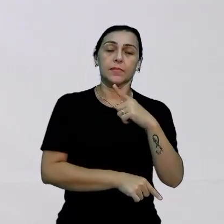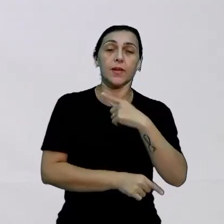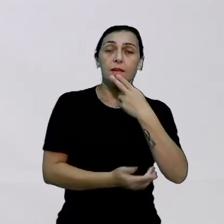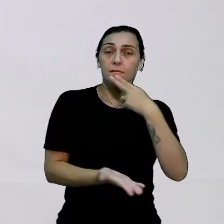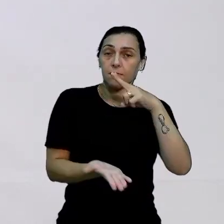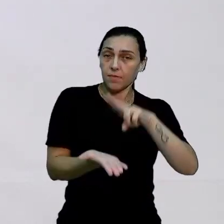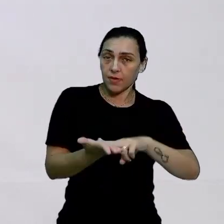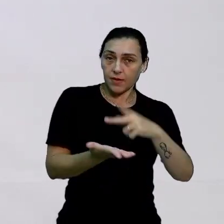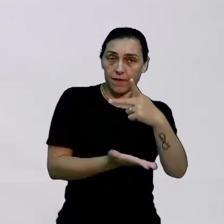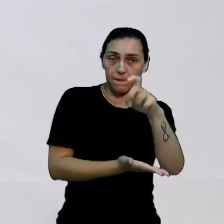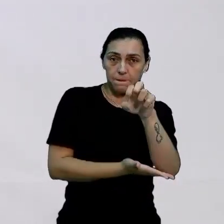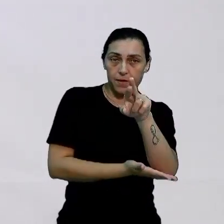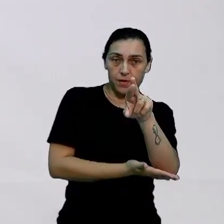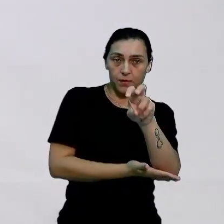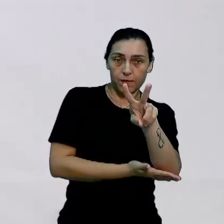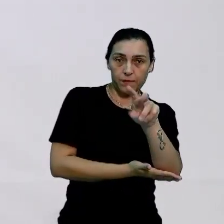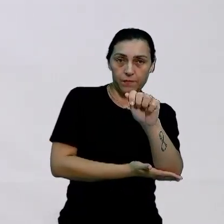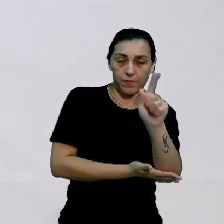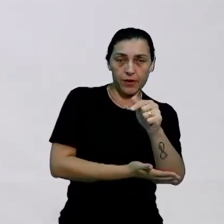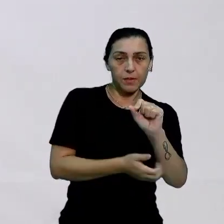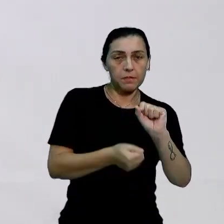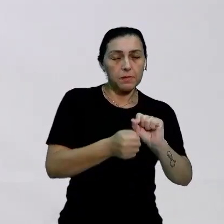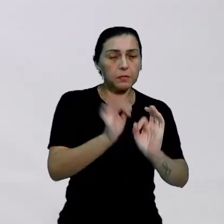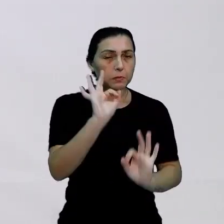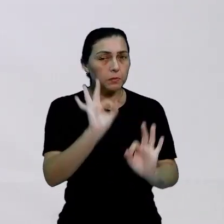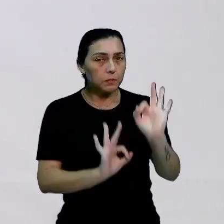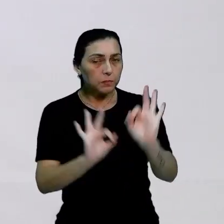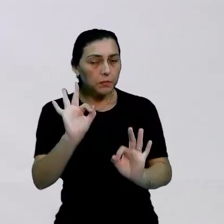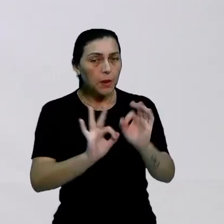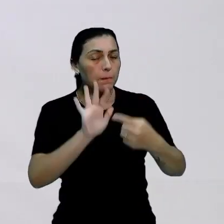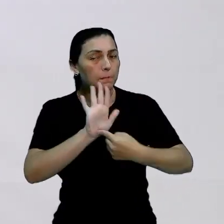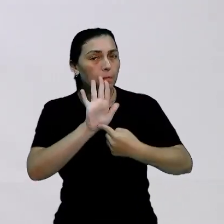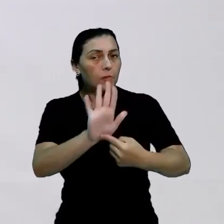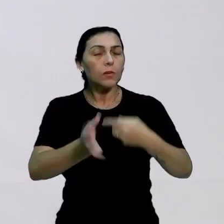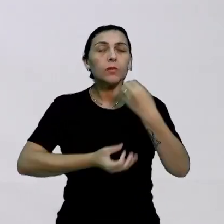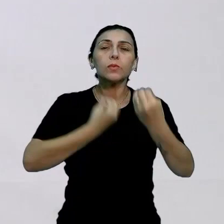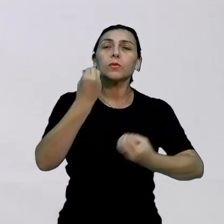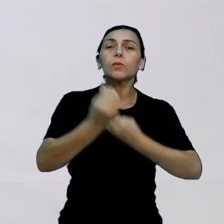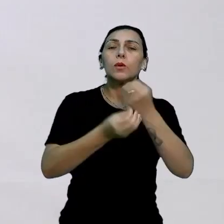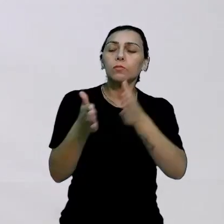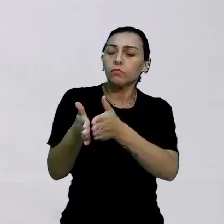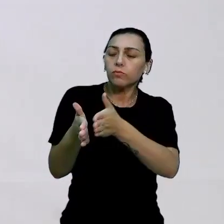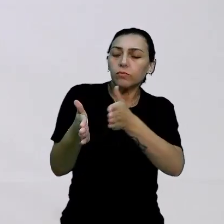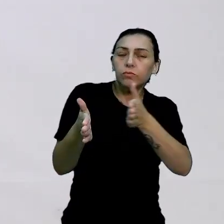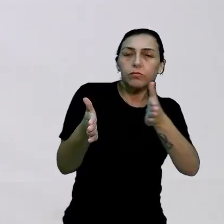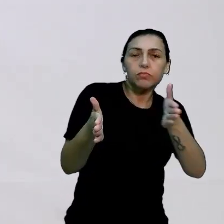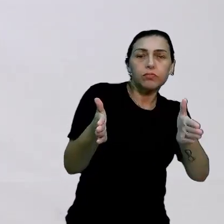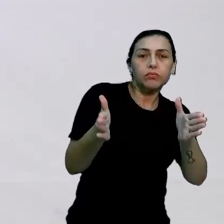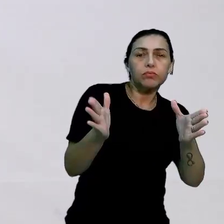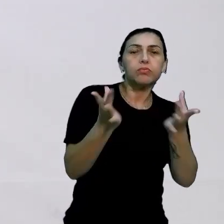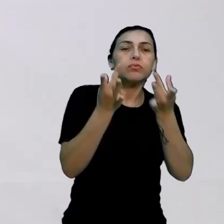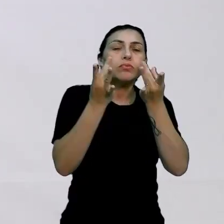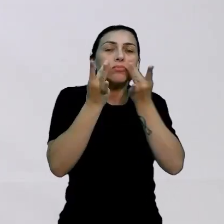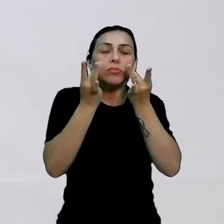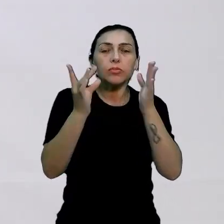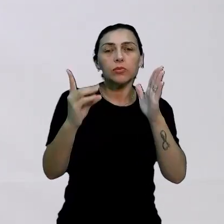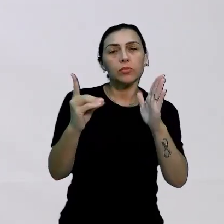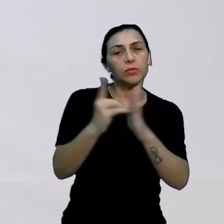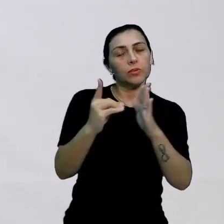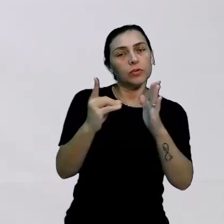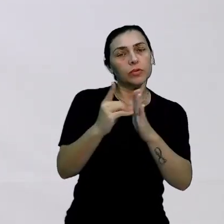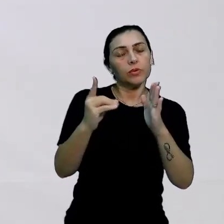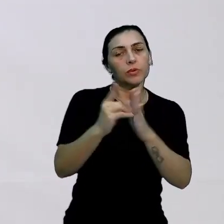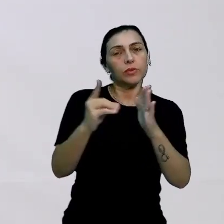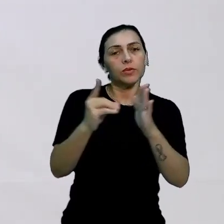de Pero Vaz de Caminha, para produzir essa obra, para mostrar como foi esse processo de contato dos índios